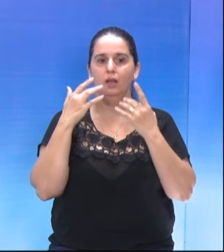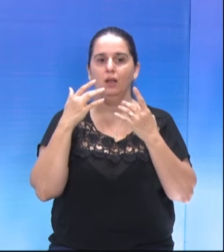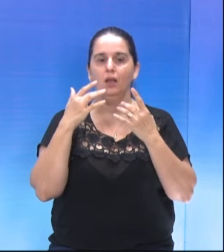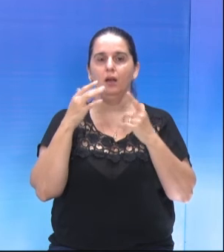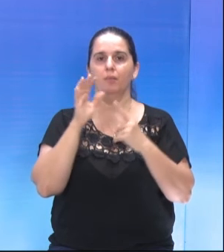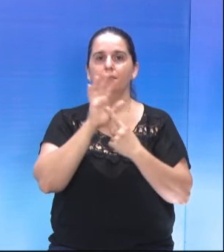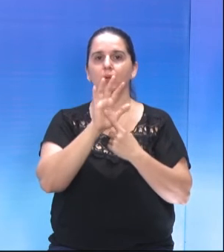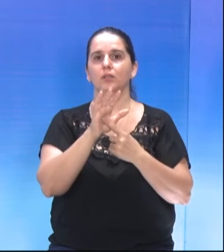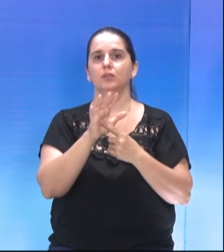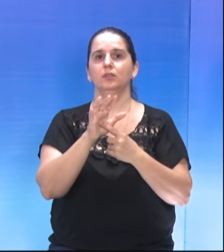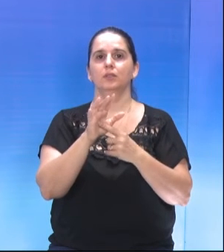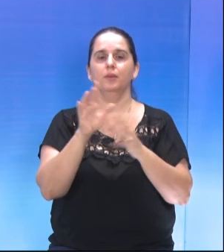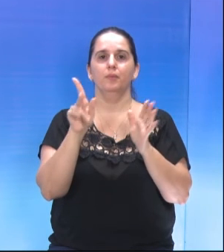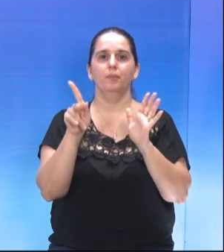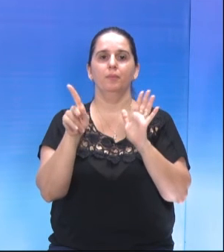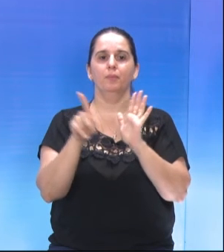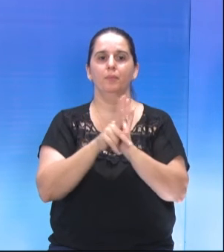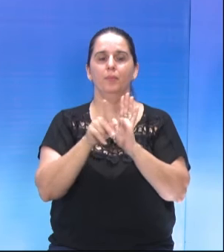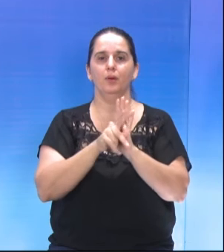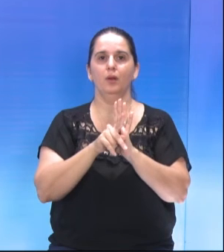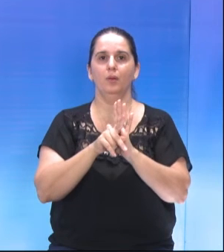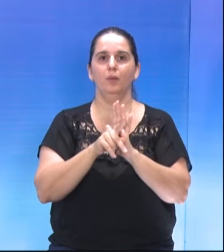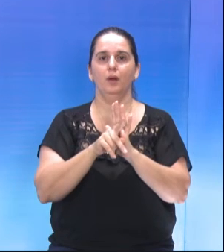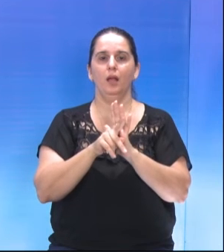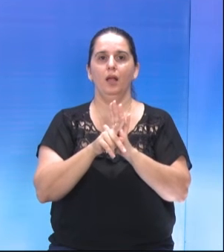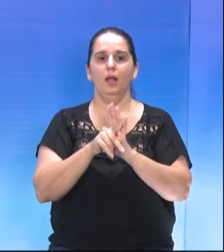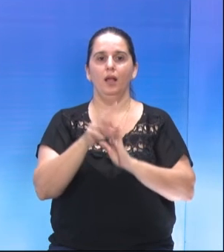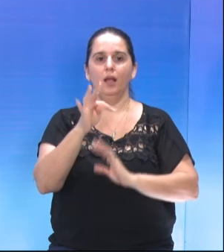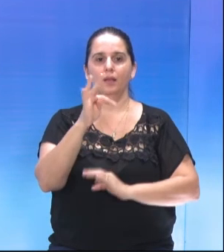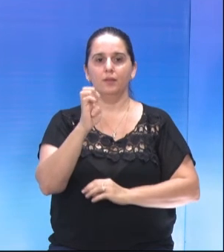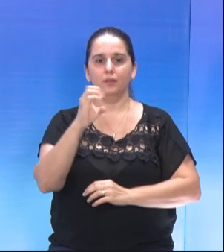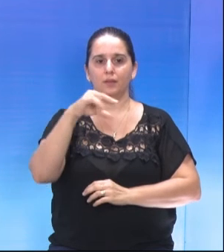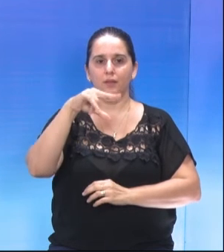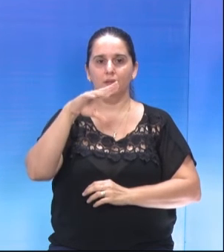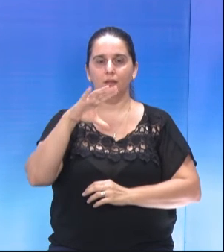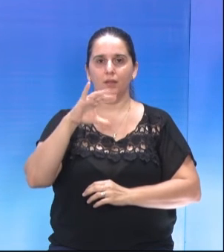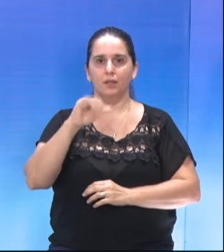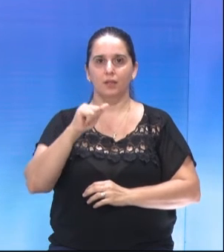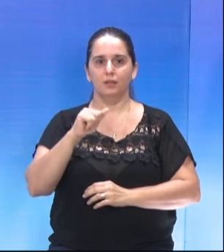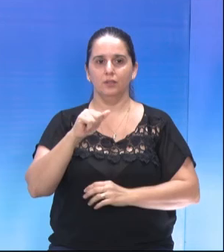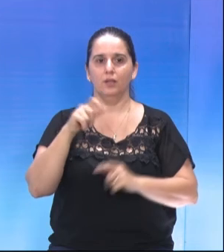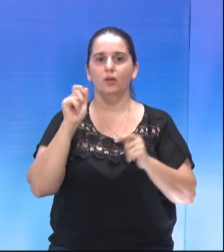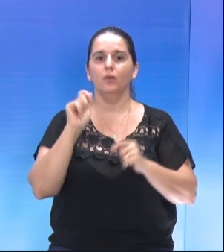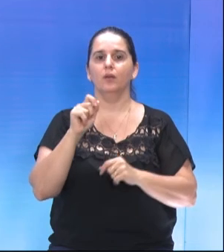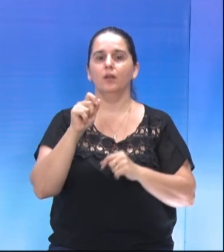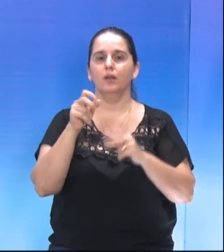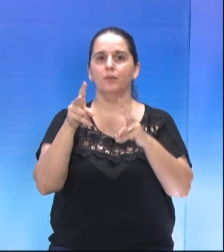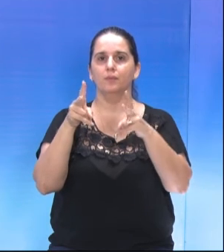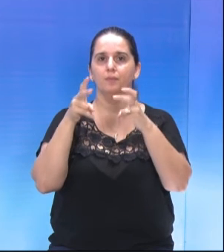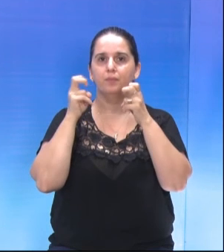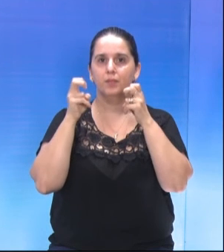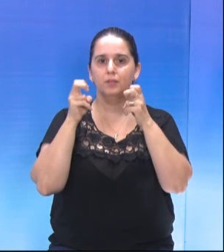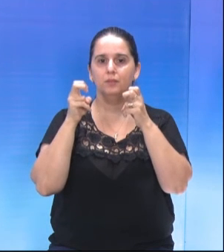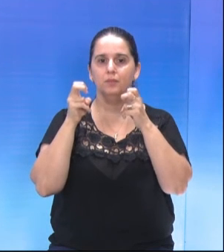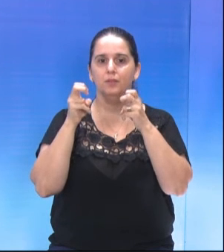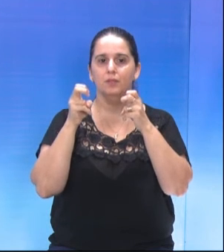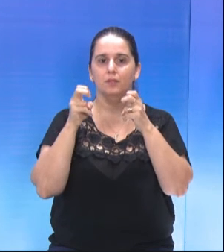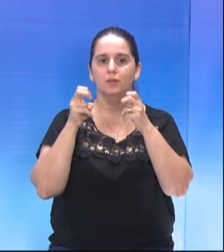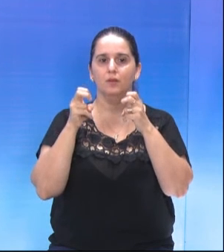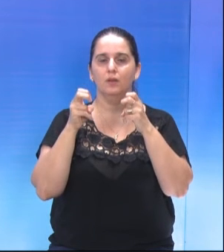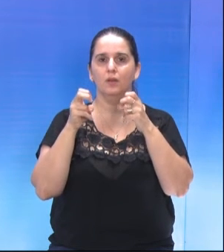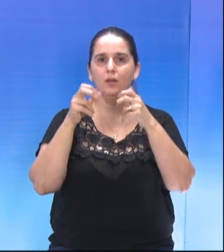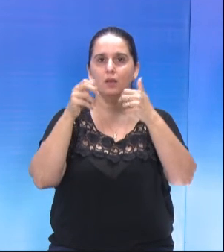Vertical Dupla, ela materializa apenas a técnica. Então, portanto, o que a gente pode observar?